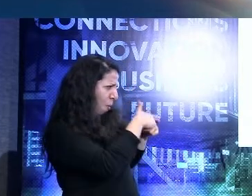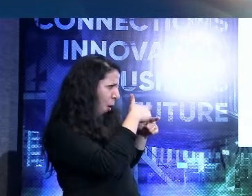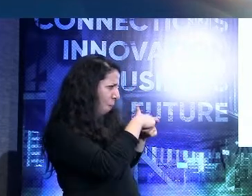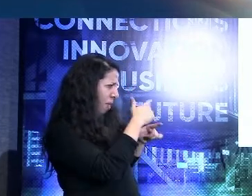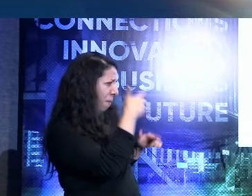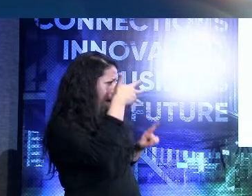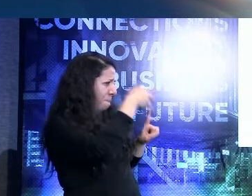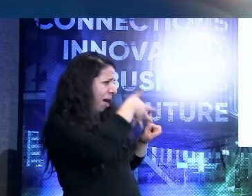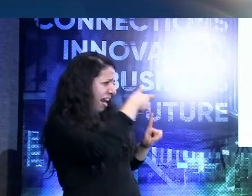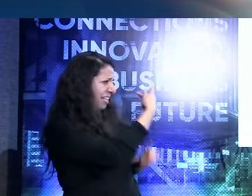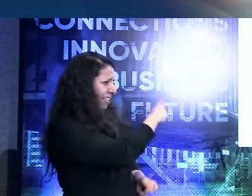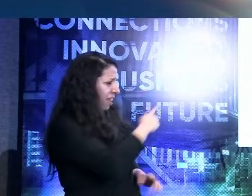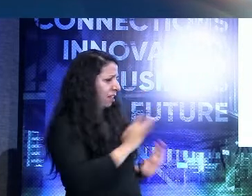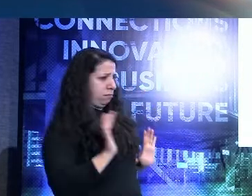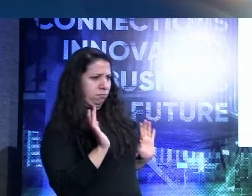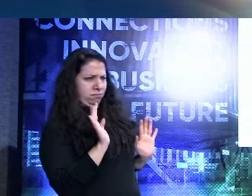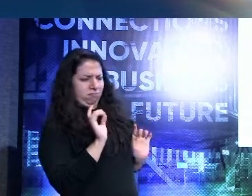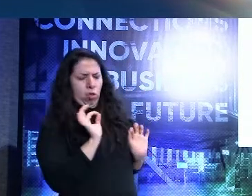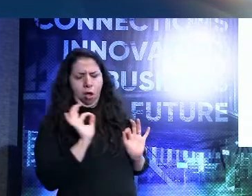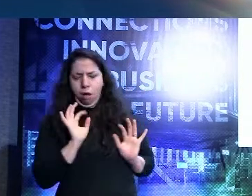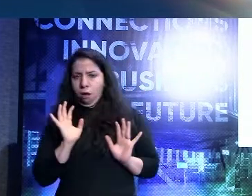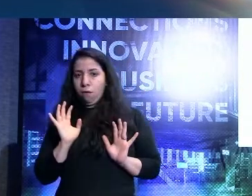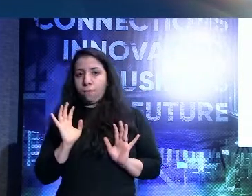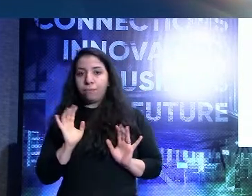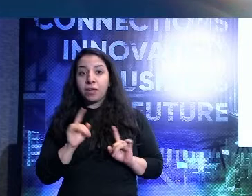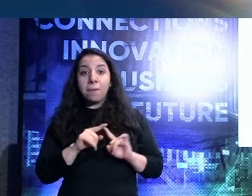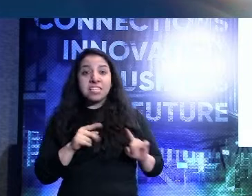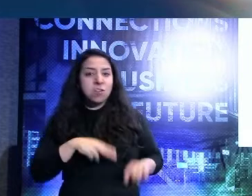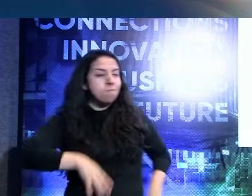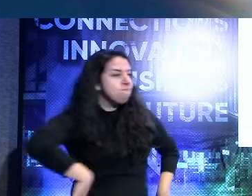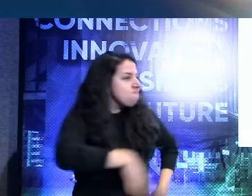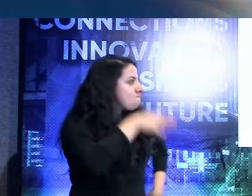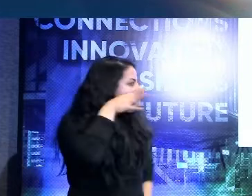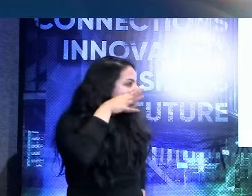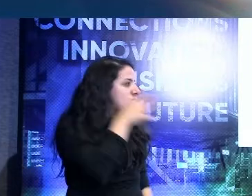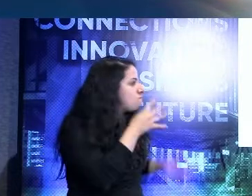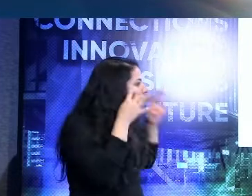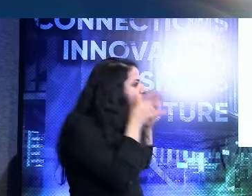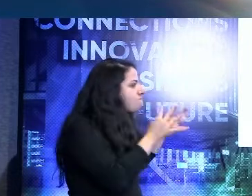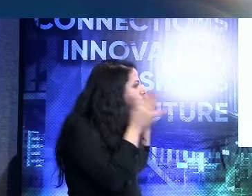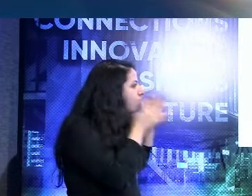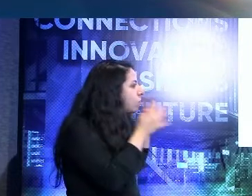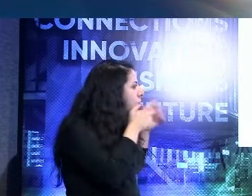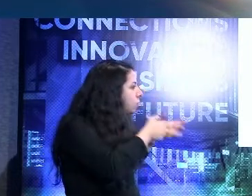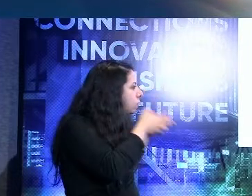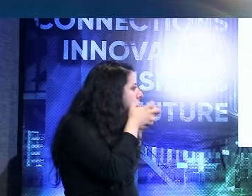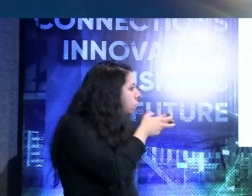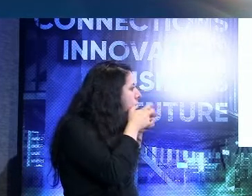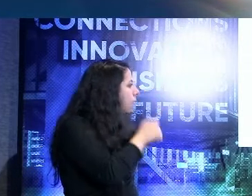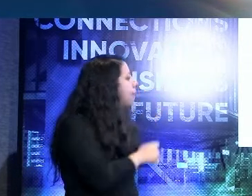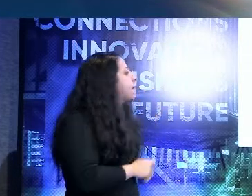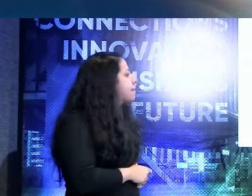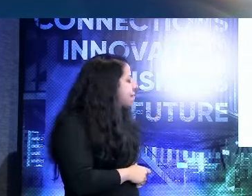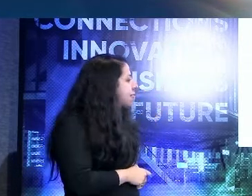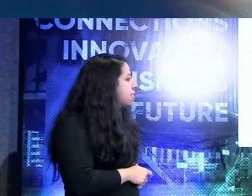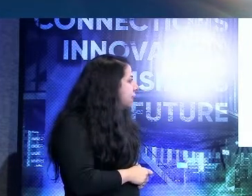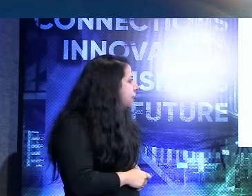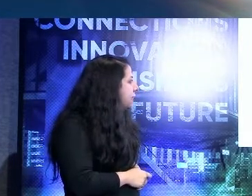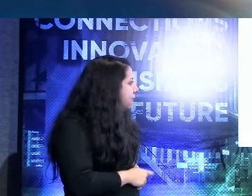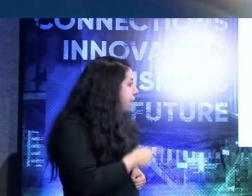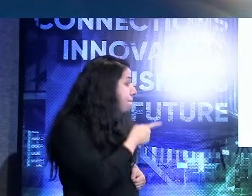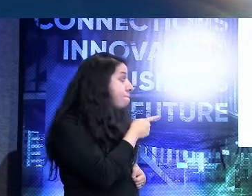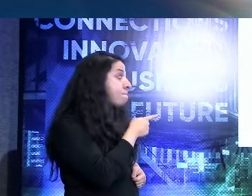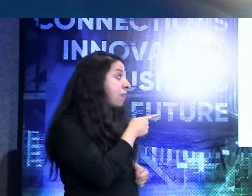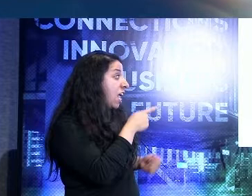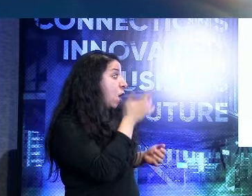aqui fez eu prestar atenção na palestra dele 79 vezes mais, anotei a oportunidade de melhoria e passei para